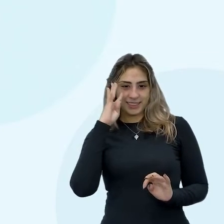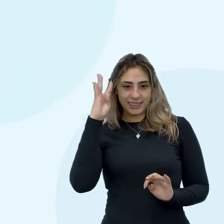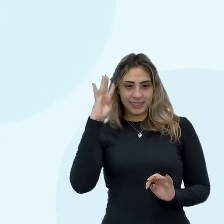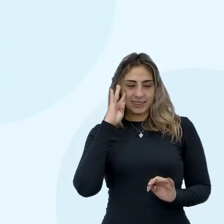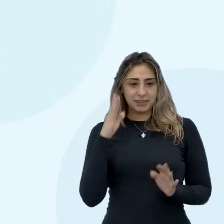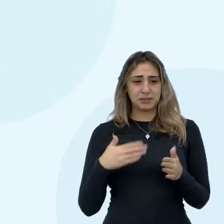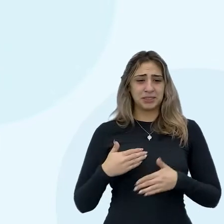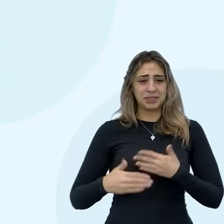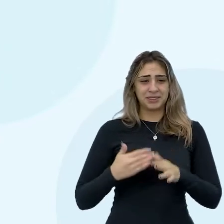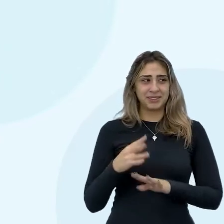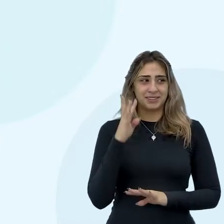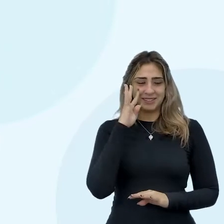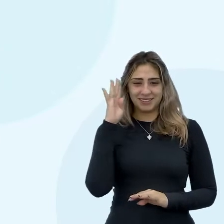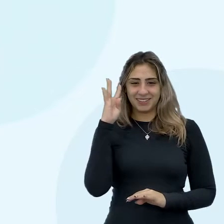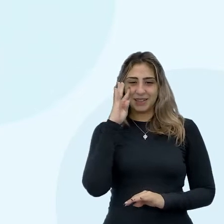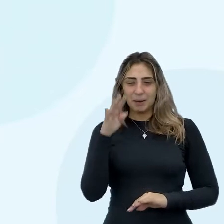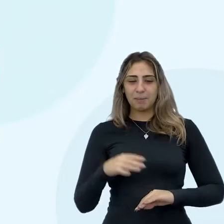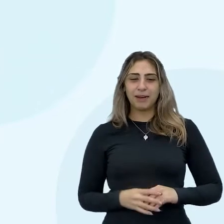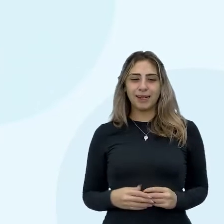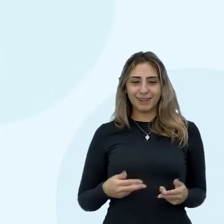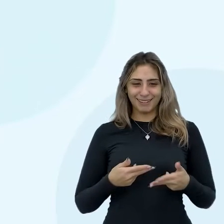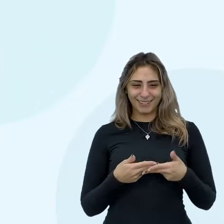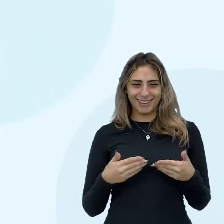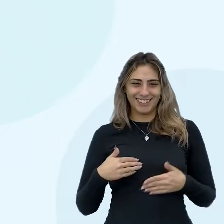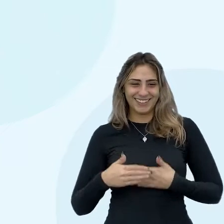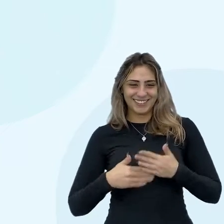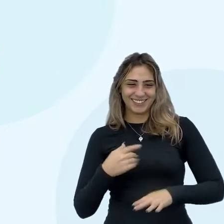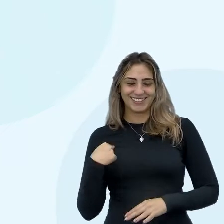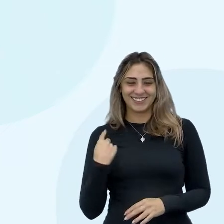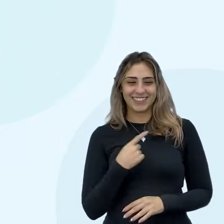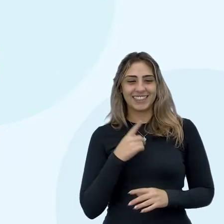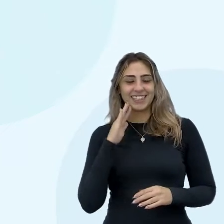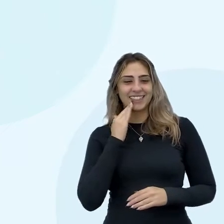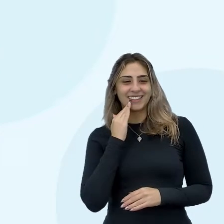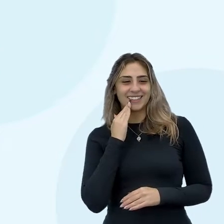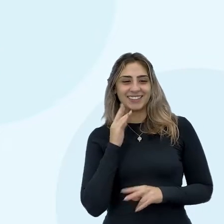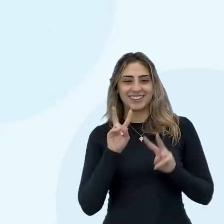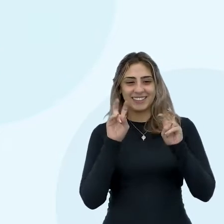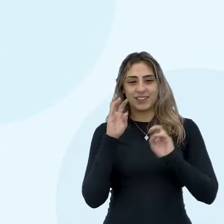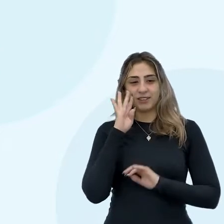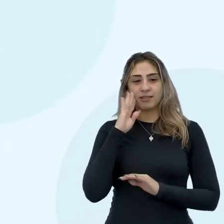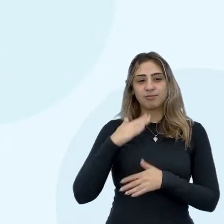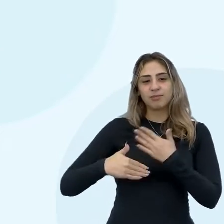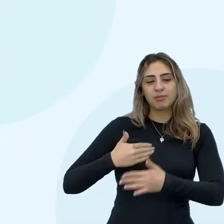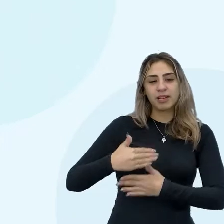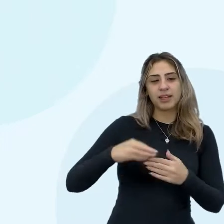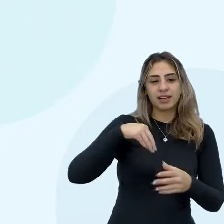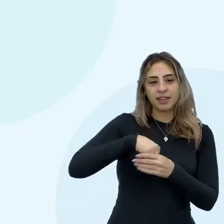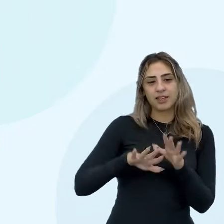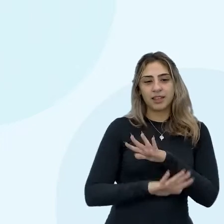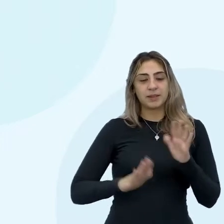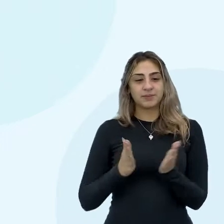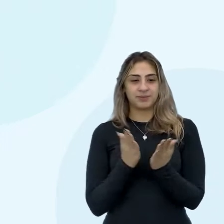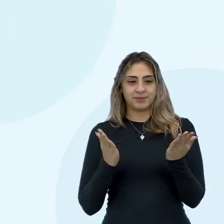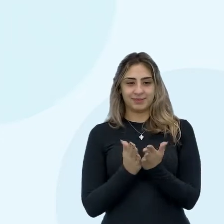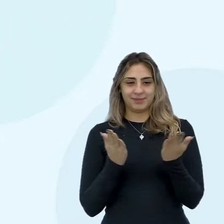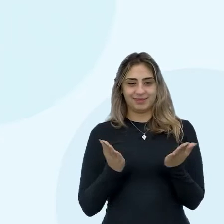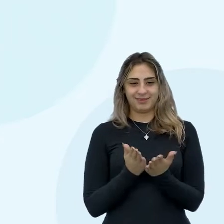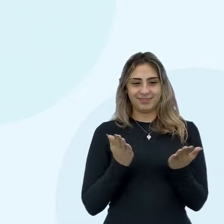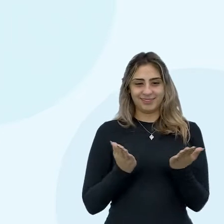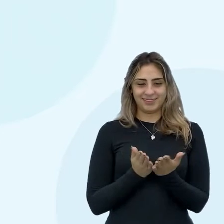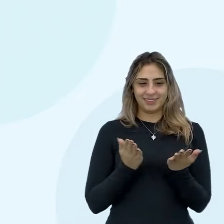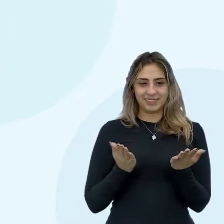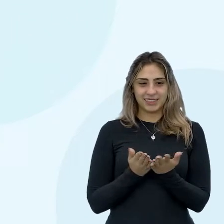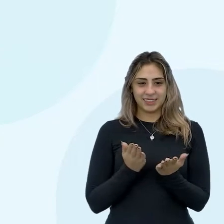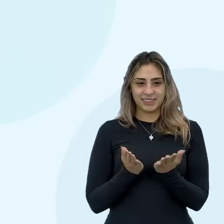as teorias, eu só vou indicar para vocês que esse slide ele está no repositório do Centro de